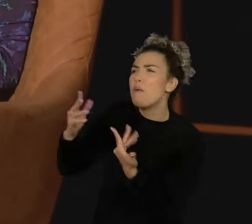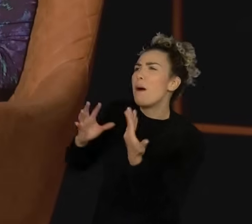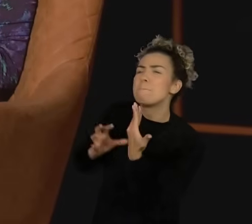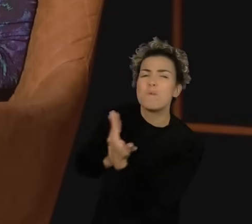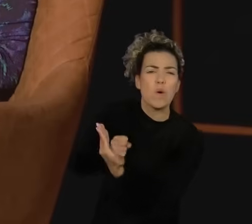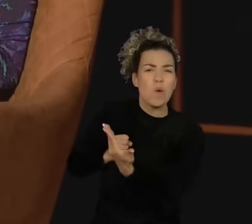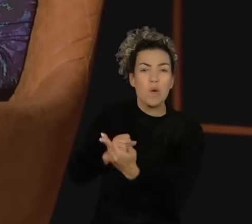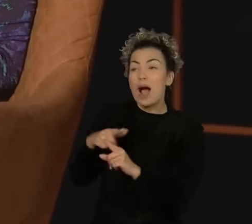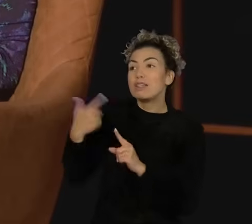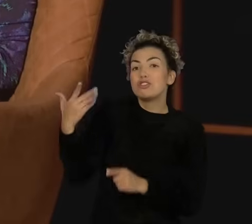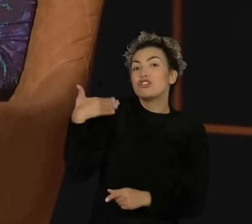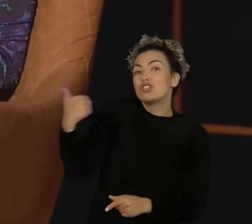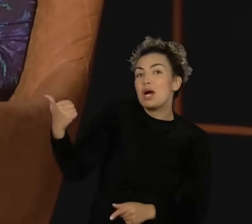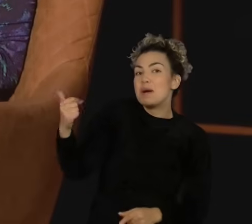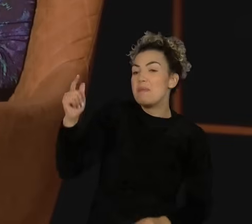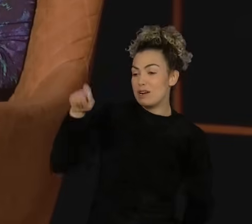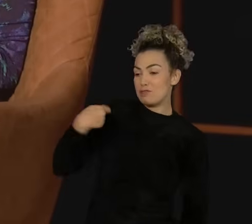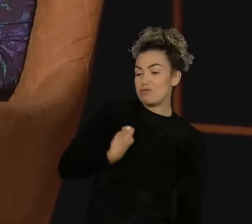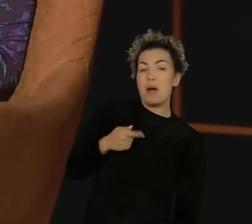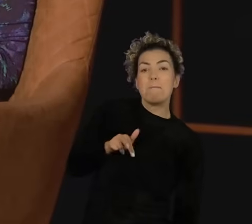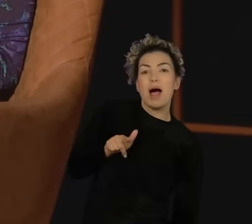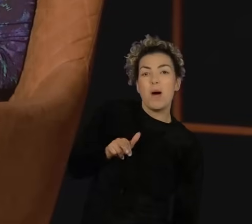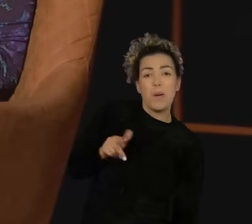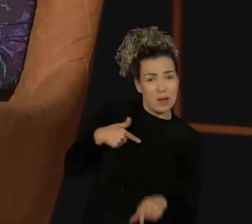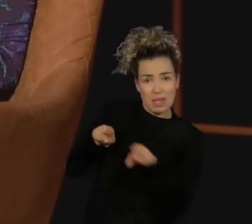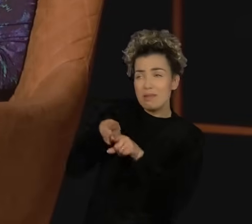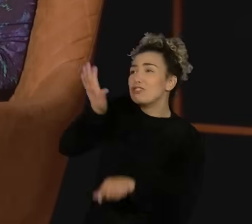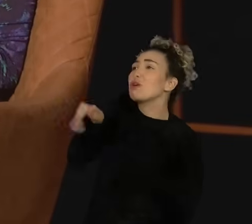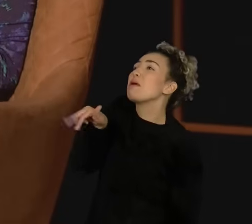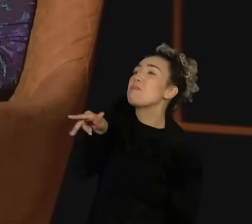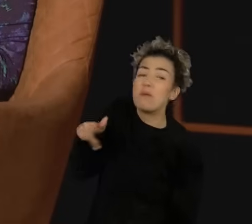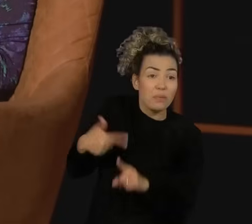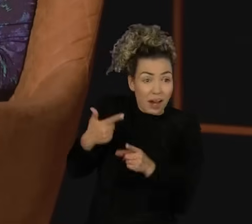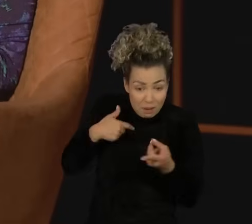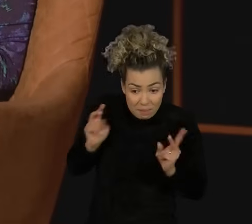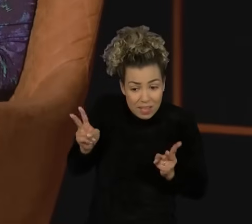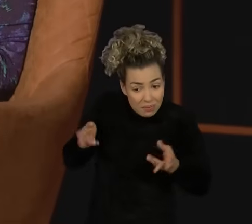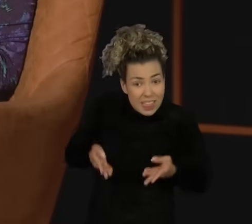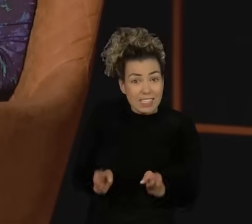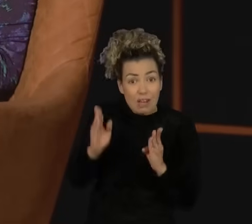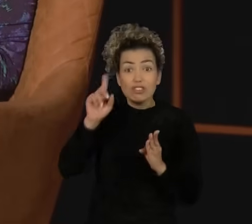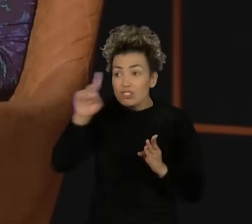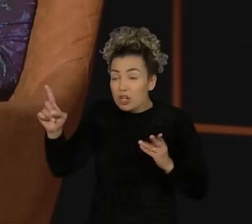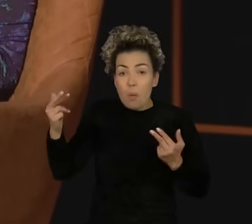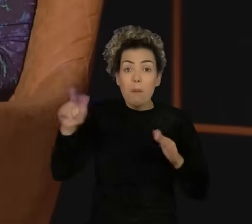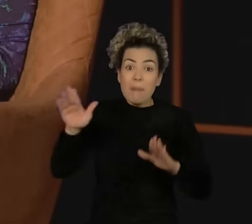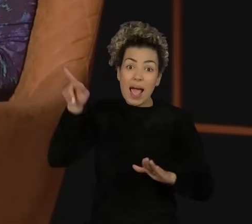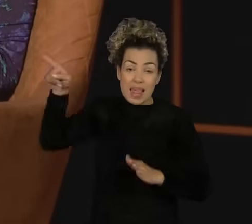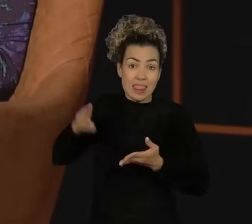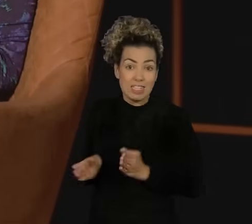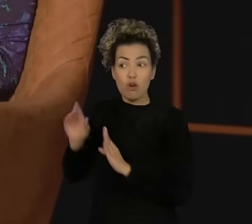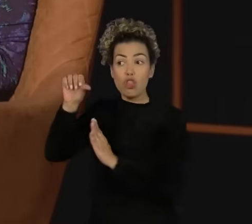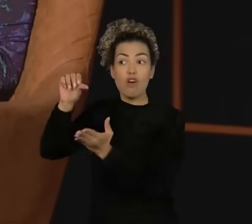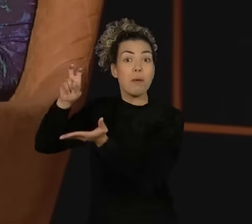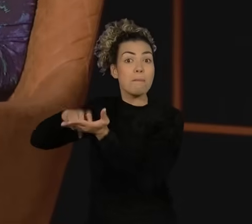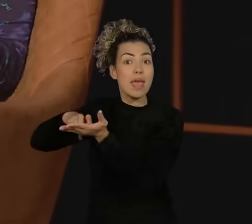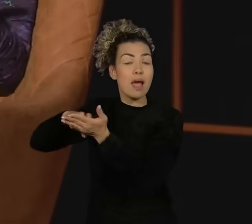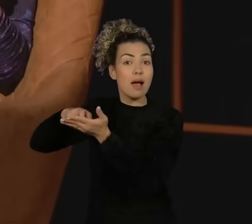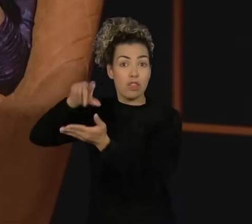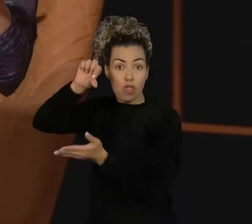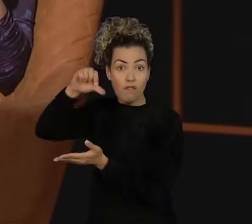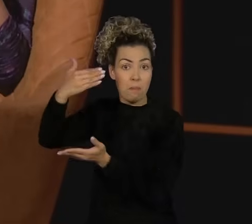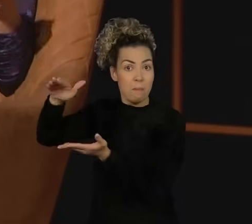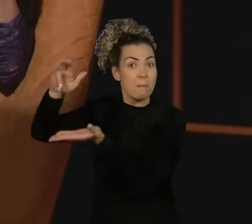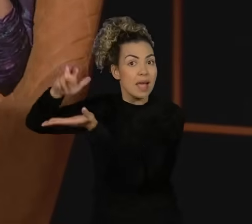de irmãozinho, porque é isso, a gente descobriu que a gente nasceu no mesmo dia, mesmo ano. Só que ele nasceu às 9h30 da manhã e eu às 9h30 da noite, o que faz os